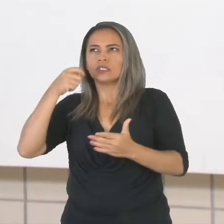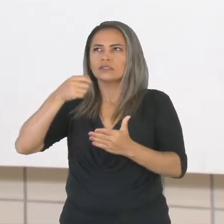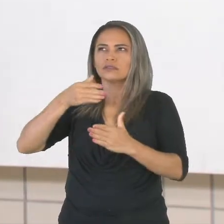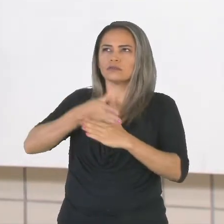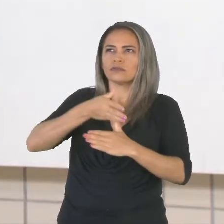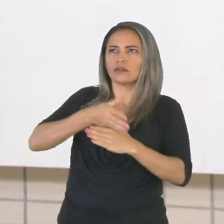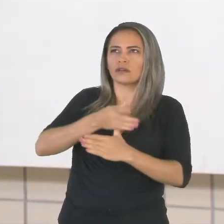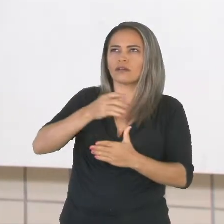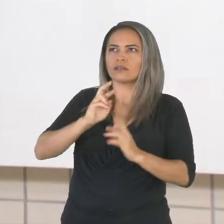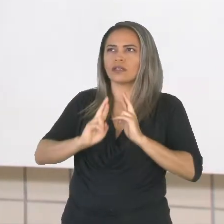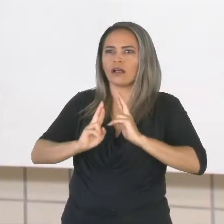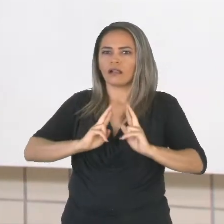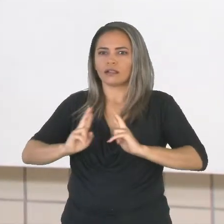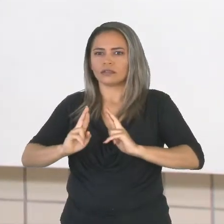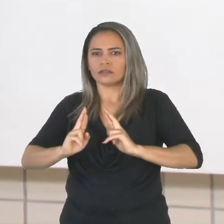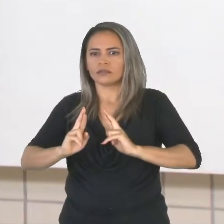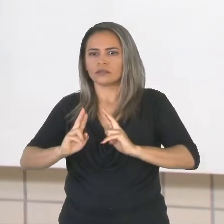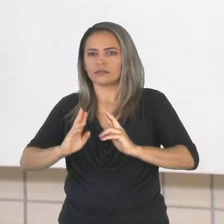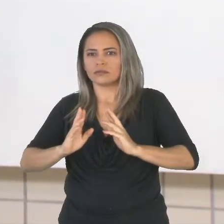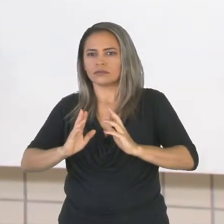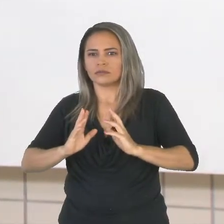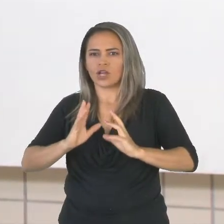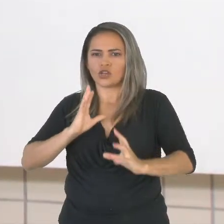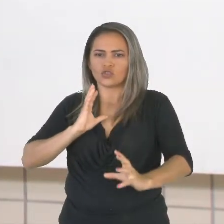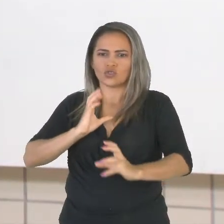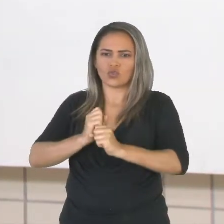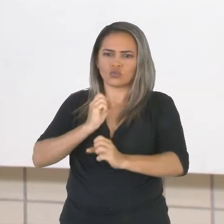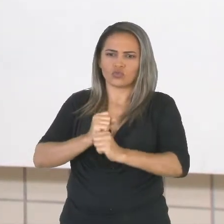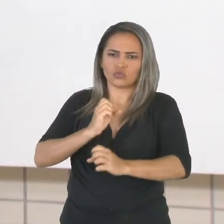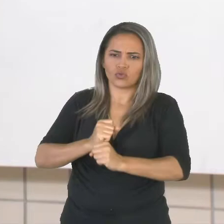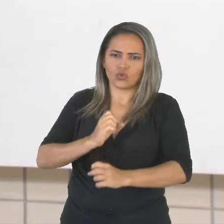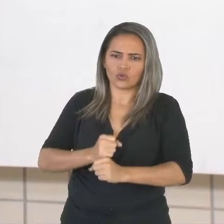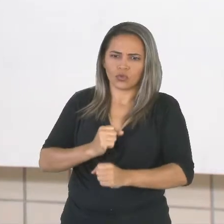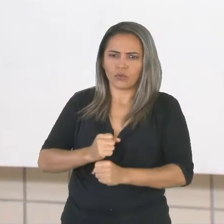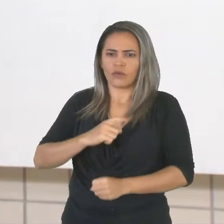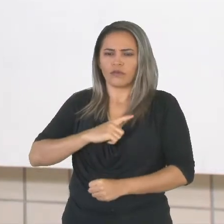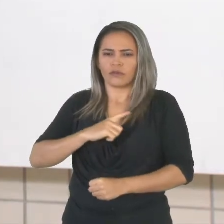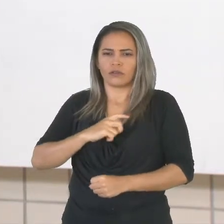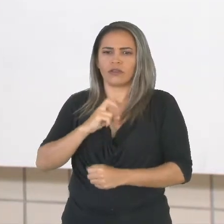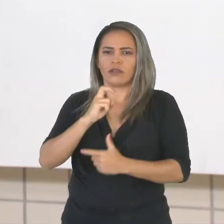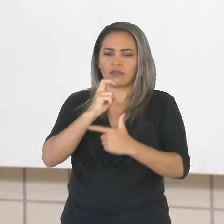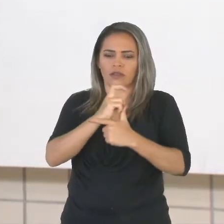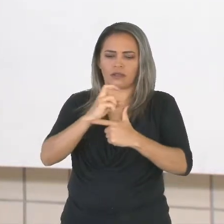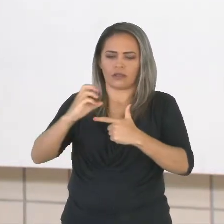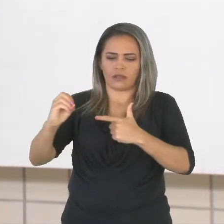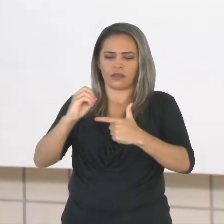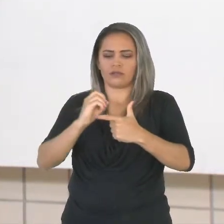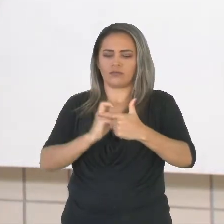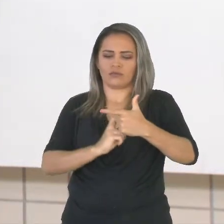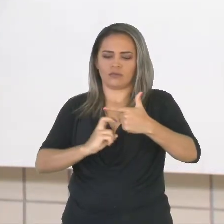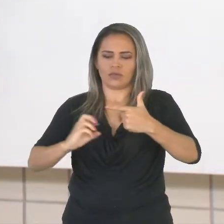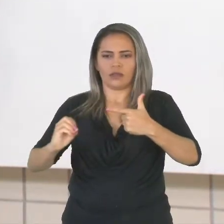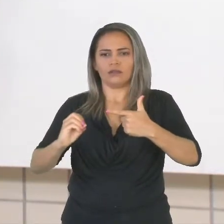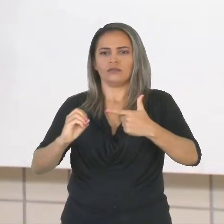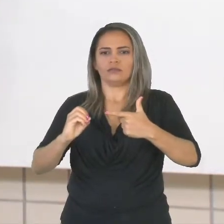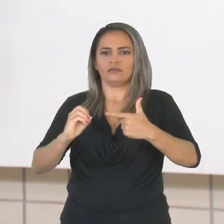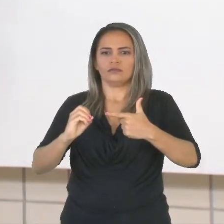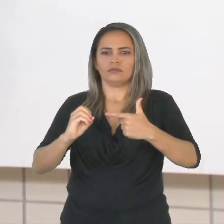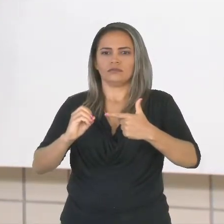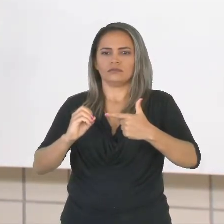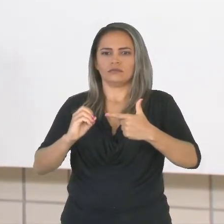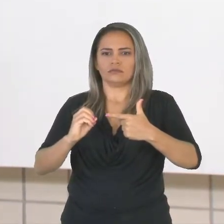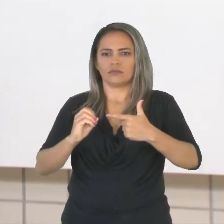relativa, vamos fazer o total disso aqui, né? Somando os numeradores, eu tenho 500 sobre 500, que vai me